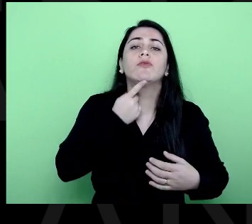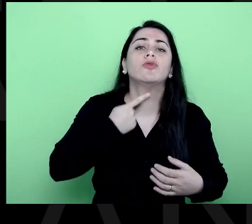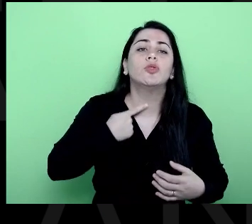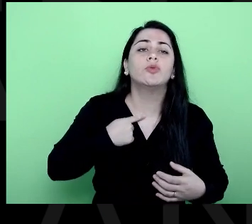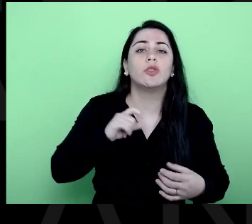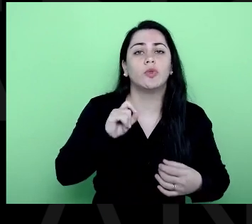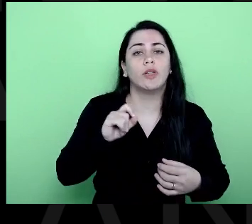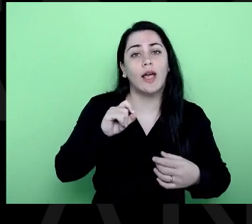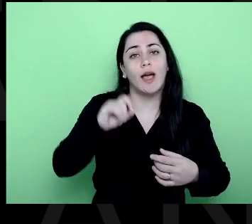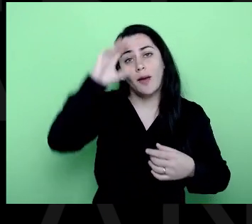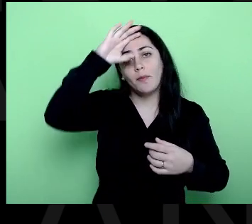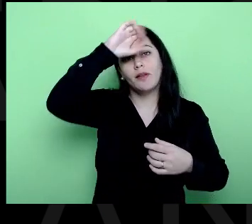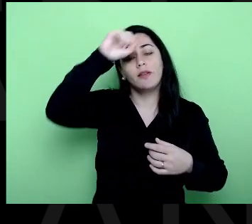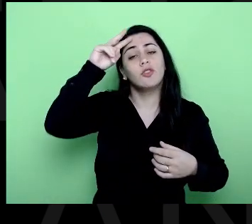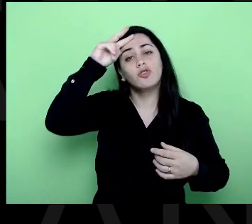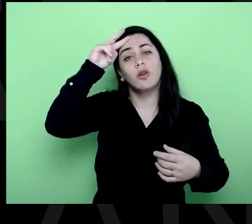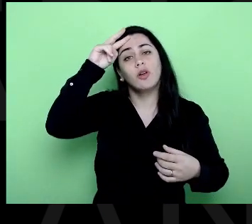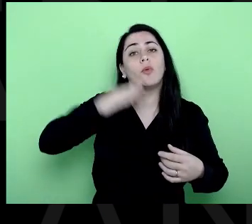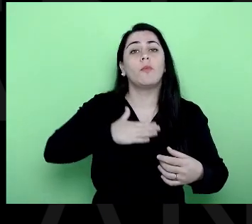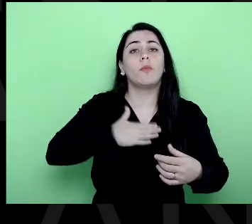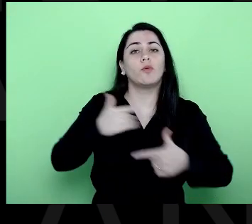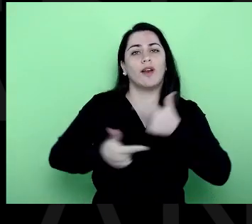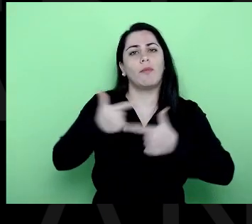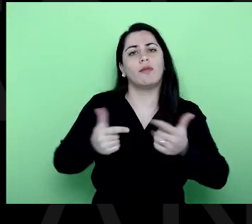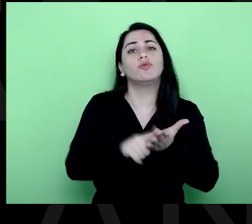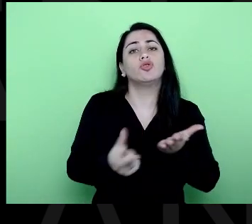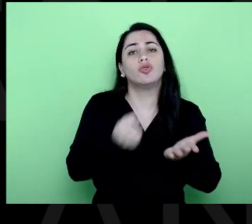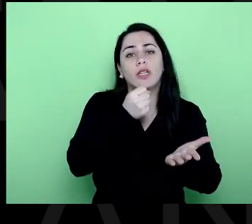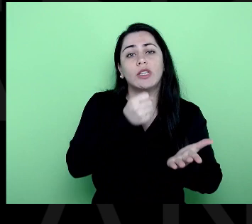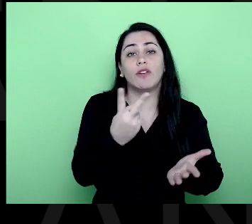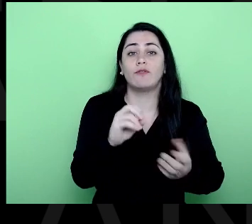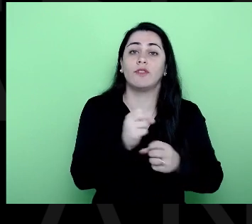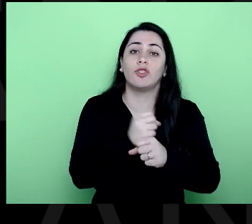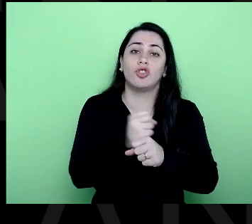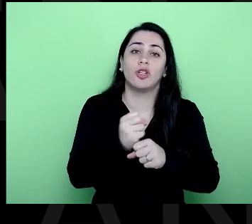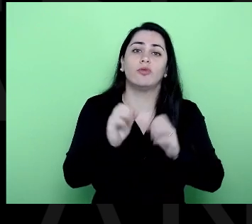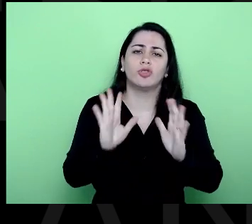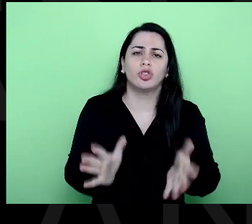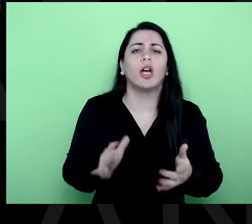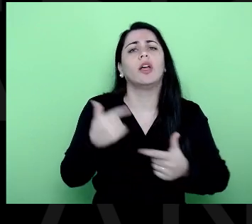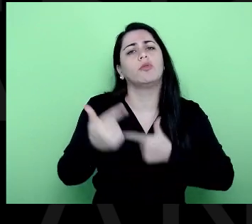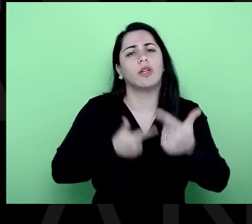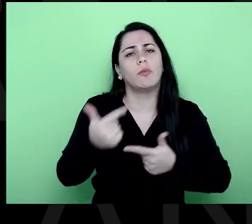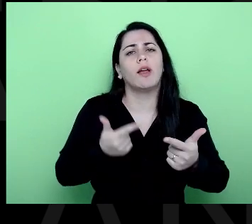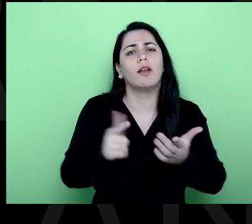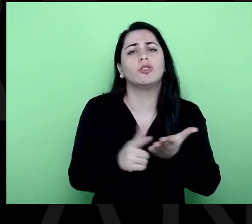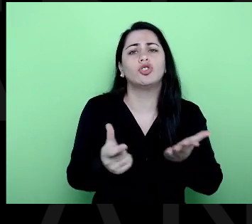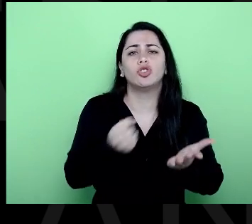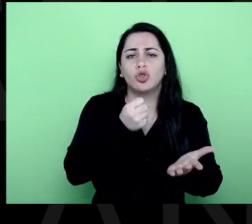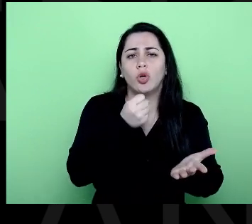meu ofício, assim, sabe? Eu sou jornalista há 20 anos, trabalhei nos grandes jornais, nunca